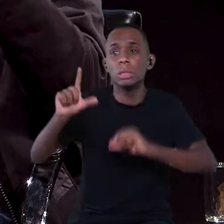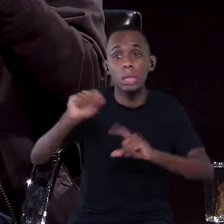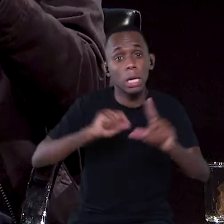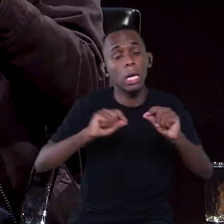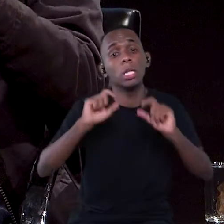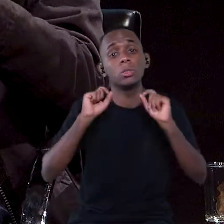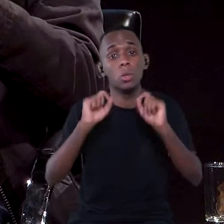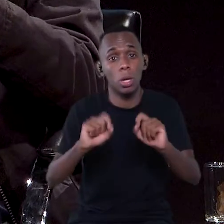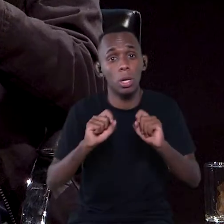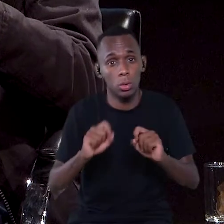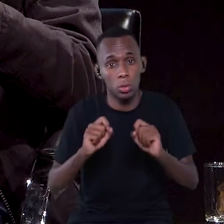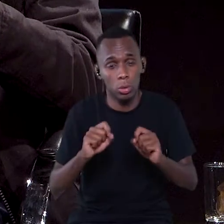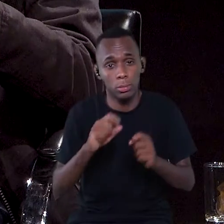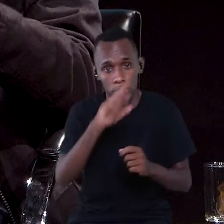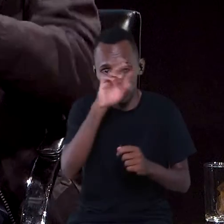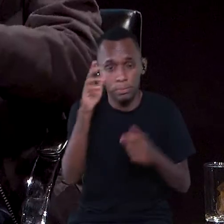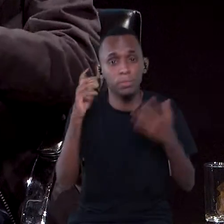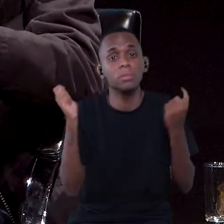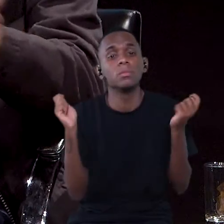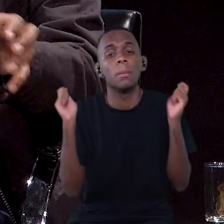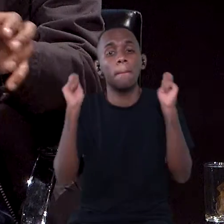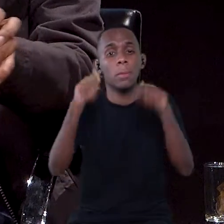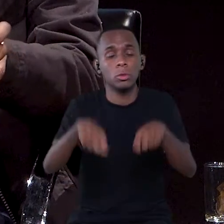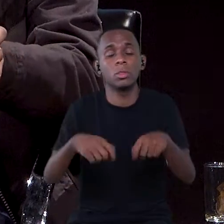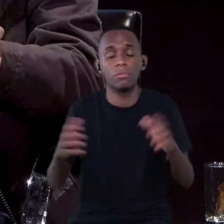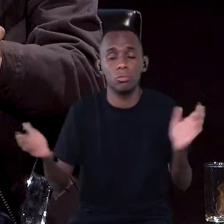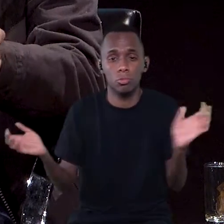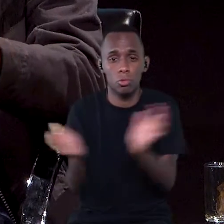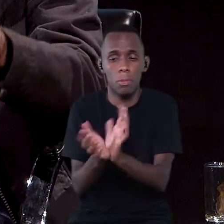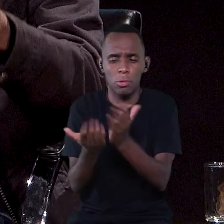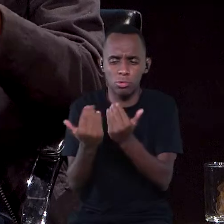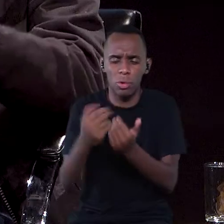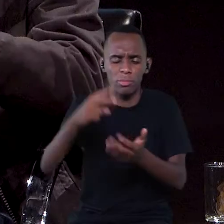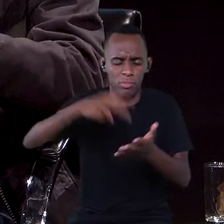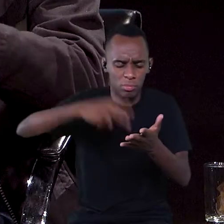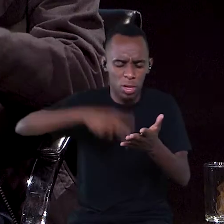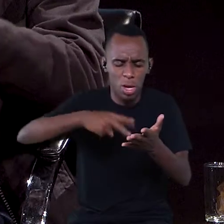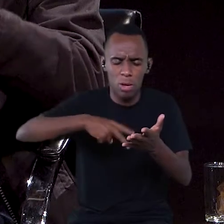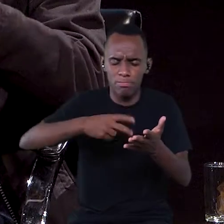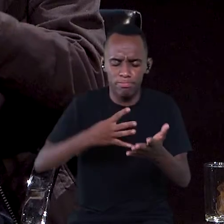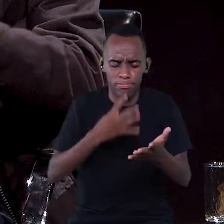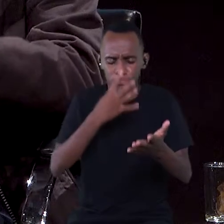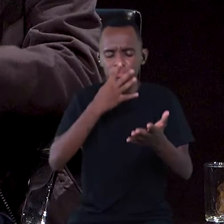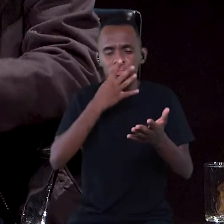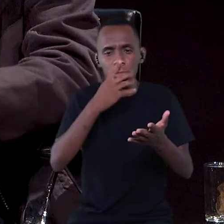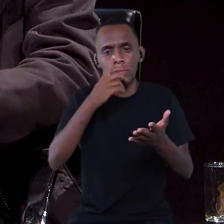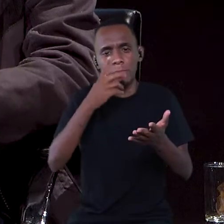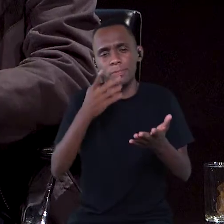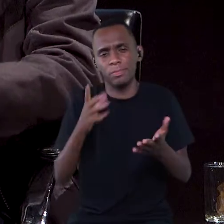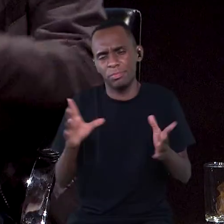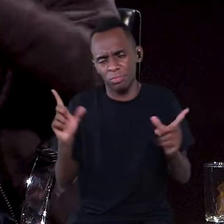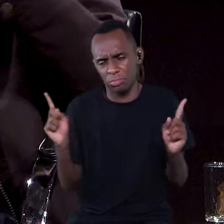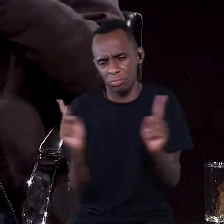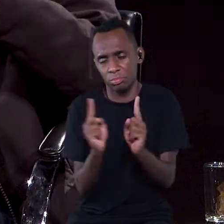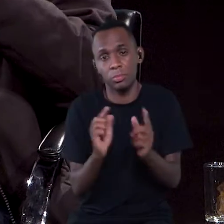que, teoricamente, caberia para o leitor jovem. É um livro fascinante, uma edição pequena, espanhola, e, a partir daí, eu comecei